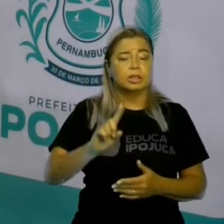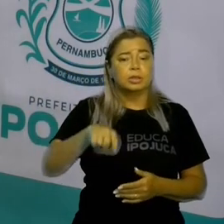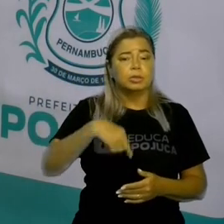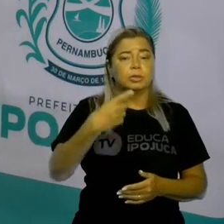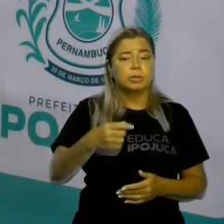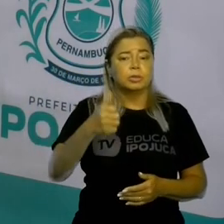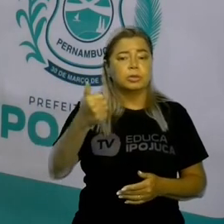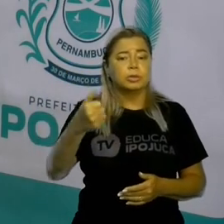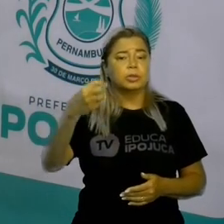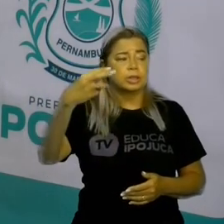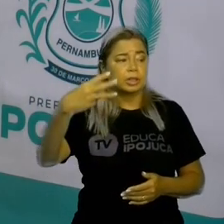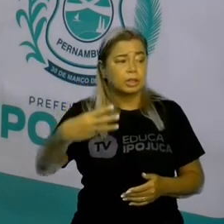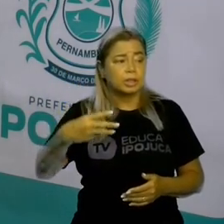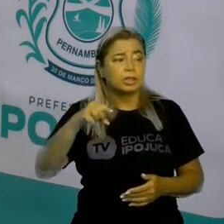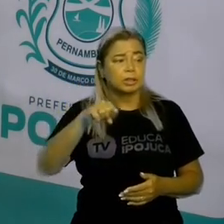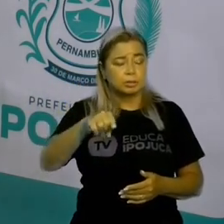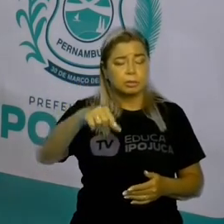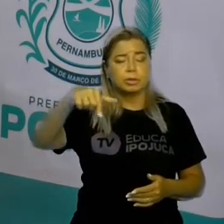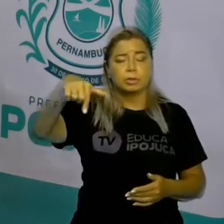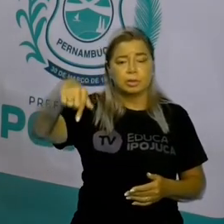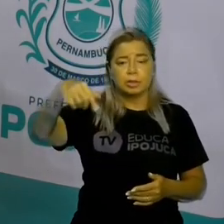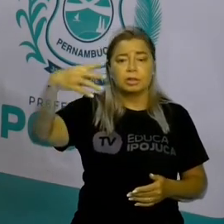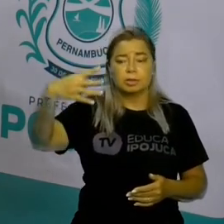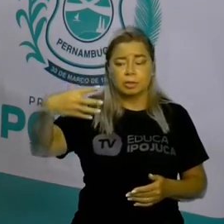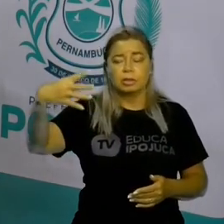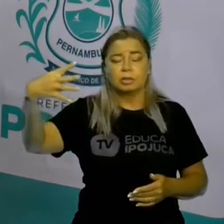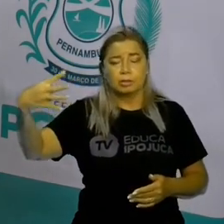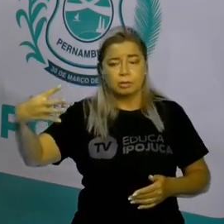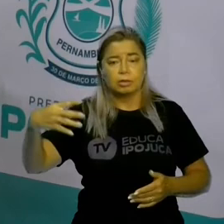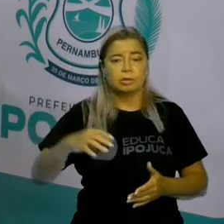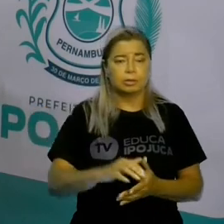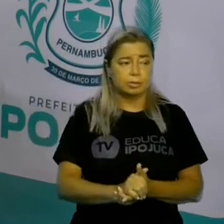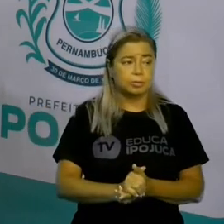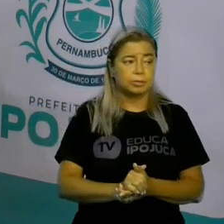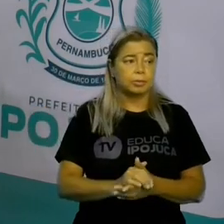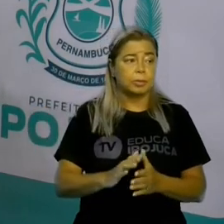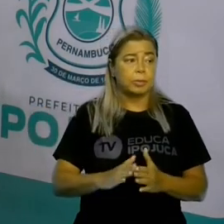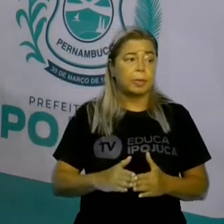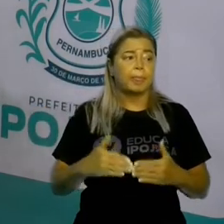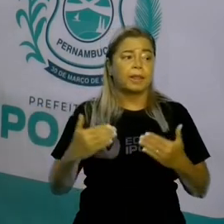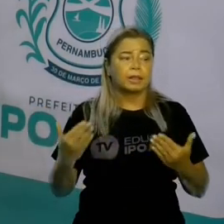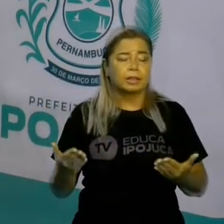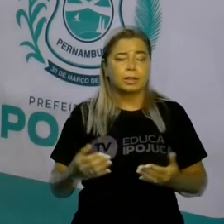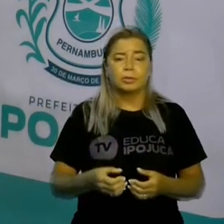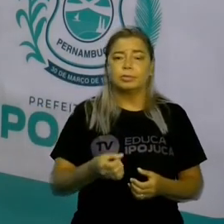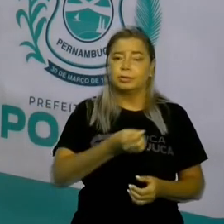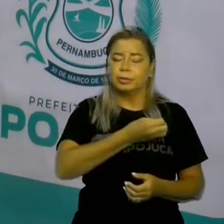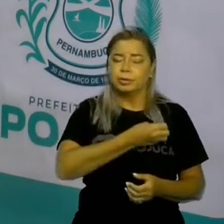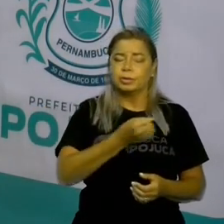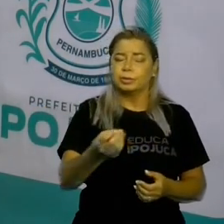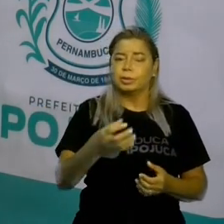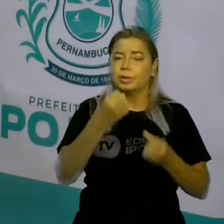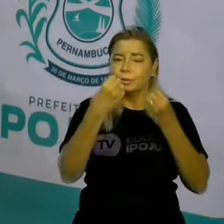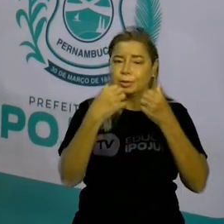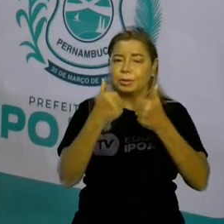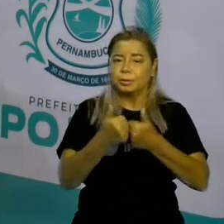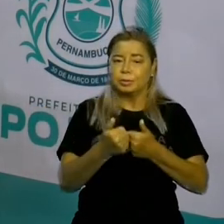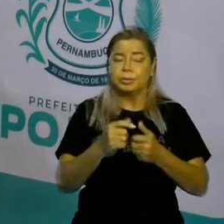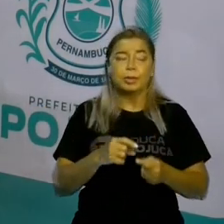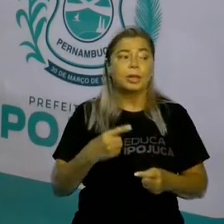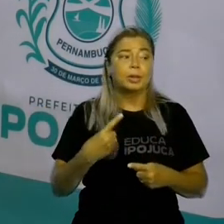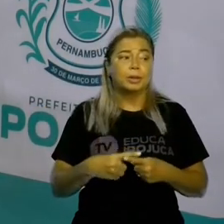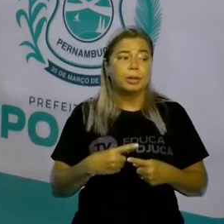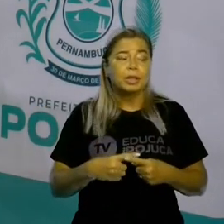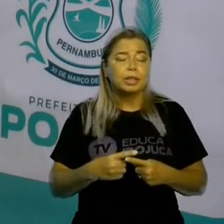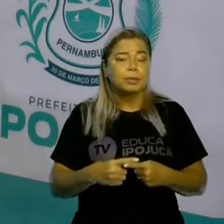13.745, virou 13.744. Esse número é muito bom. Por quê? 9, a gente consegue tirar